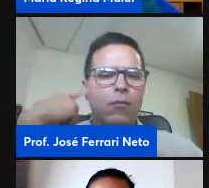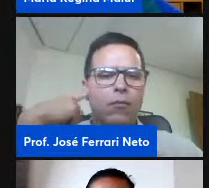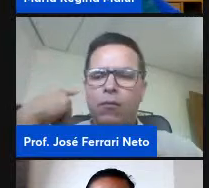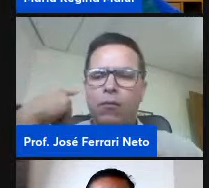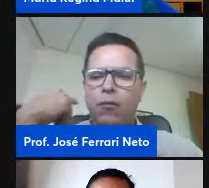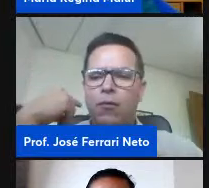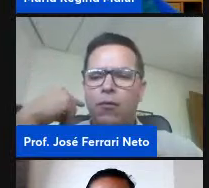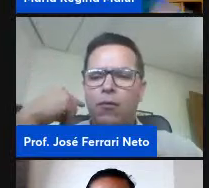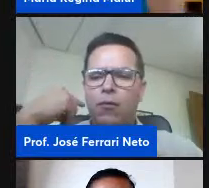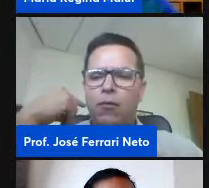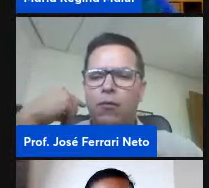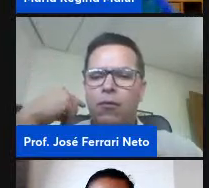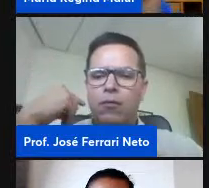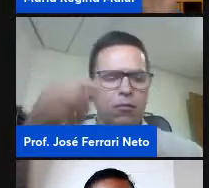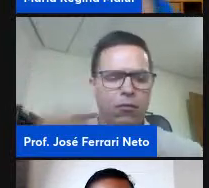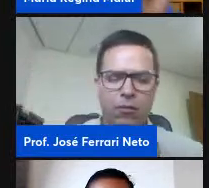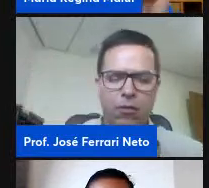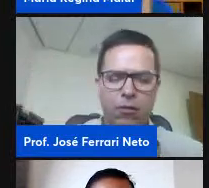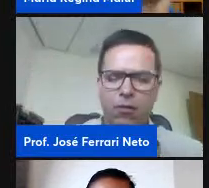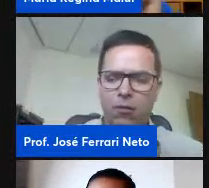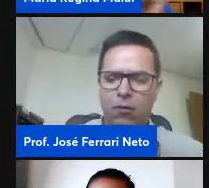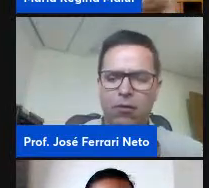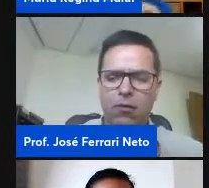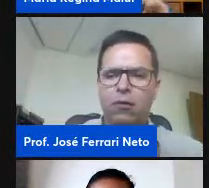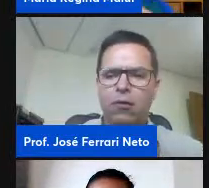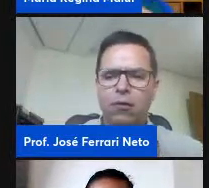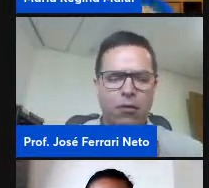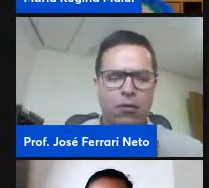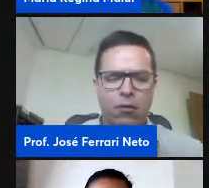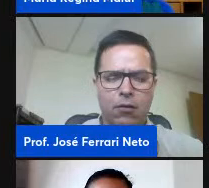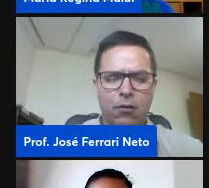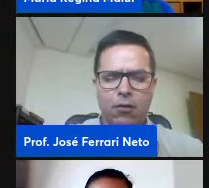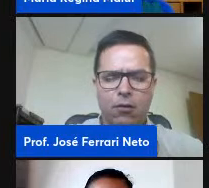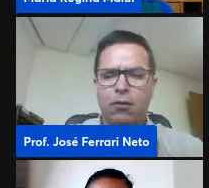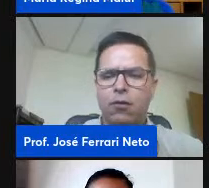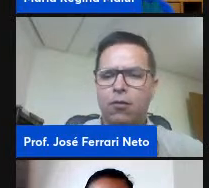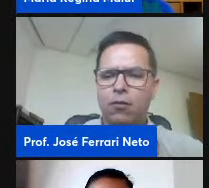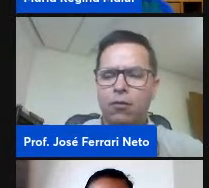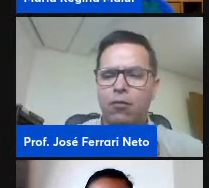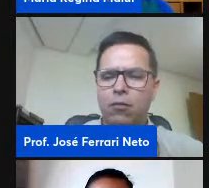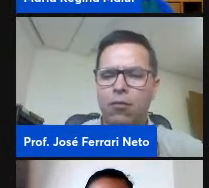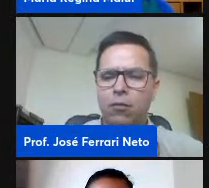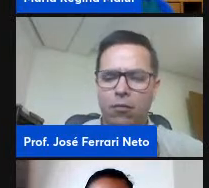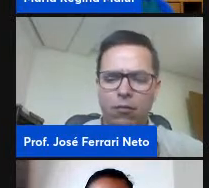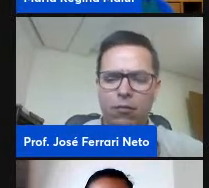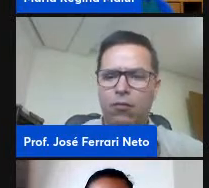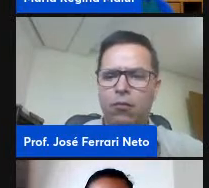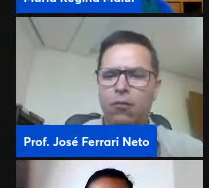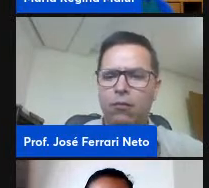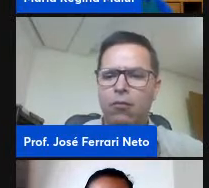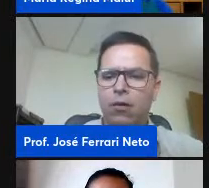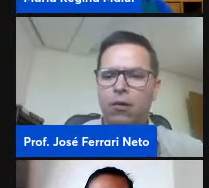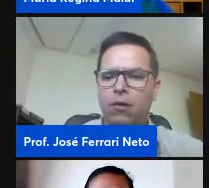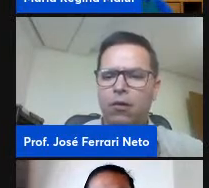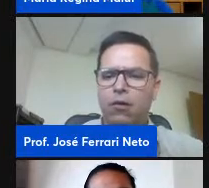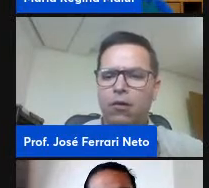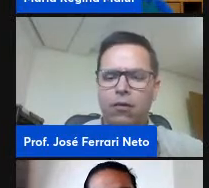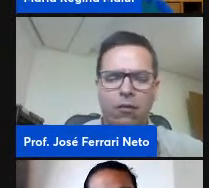Estão ouvindo todos? Só eu que não? Oh, ninguém está ouvindo, Ângela.